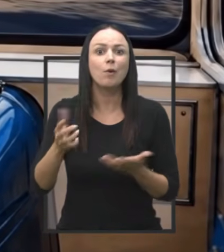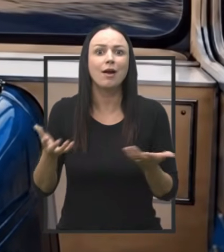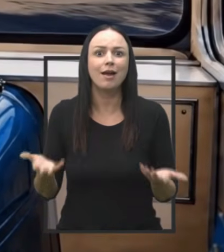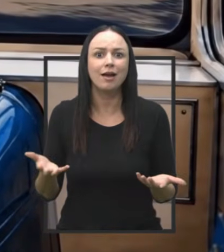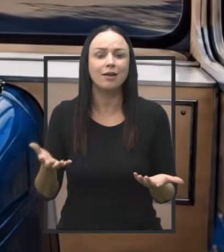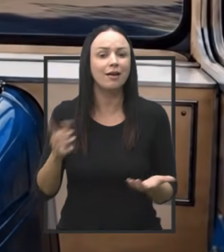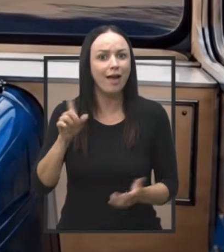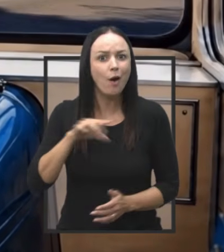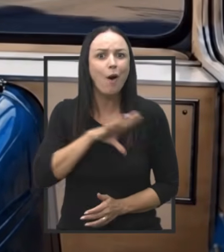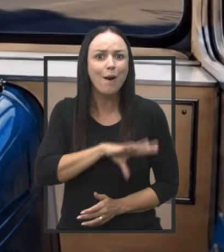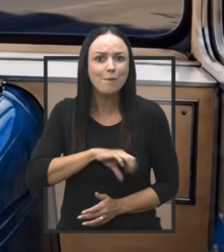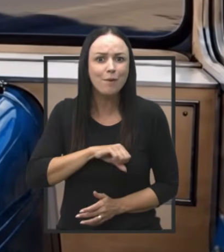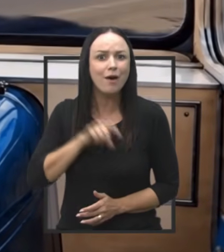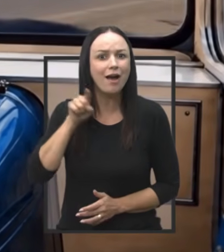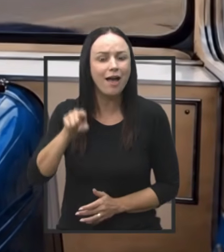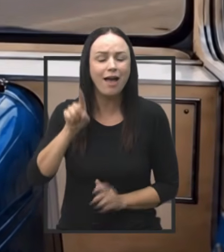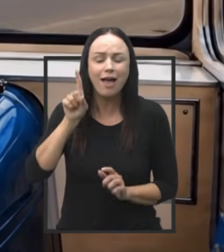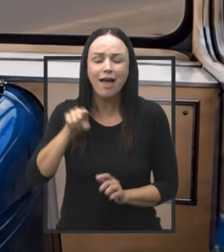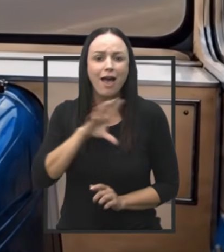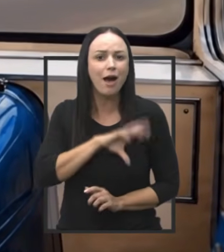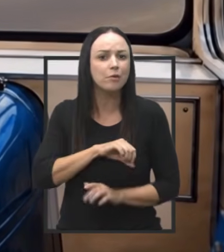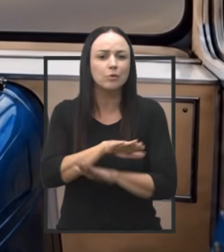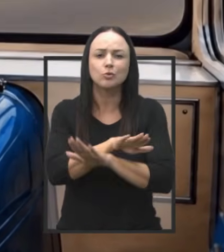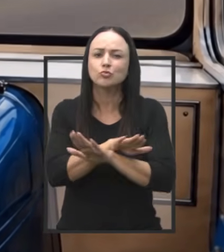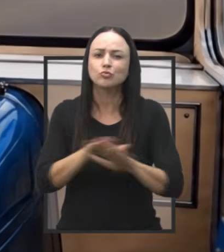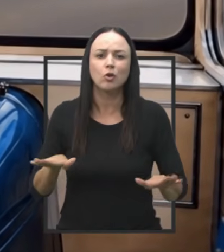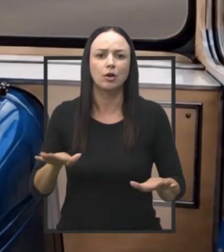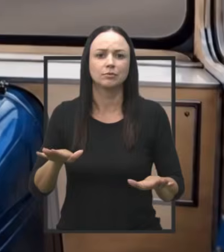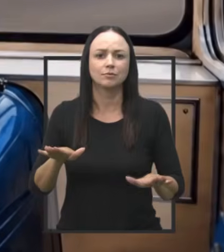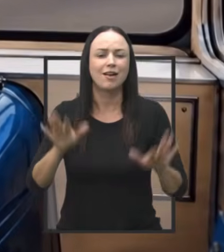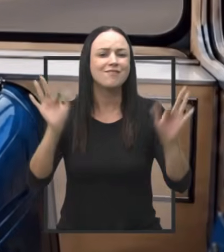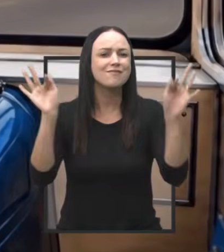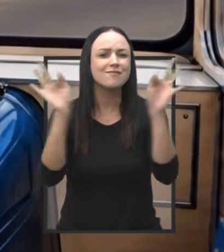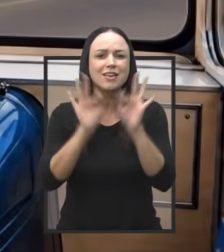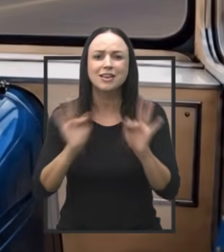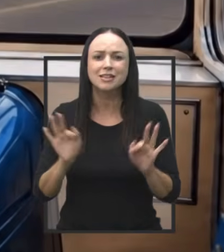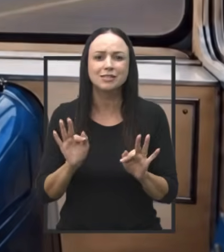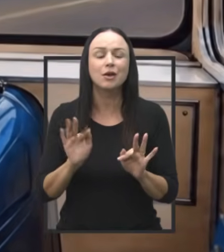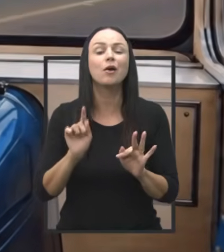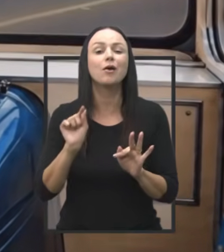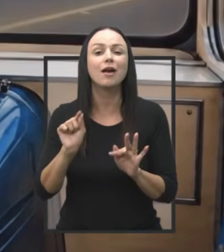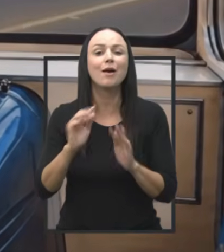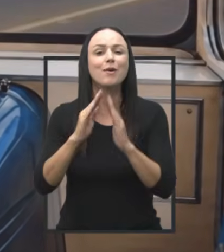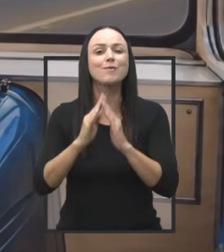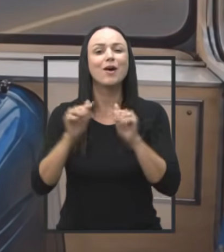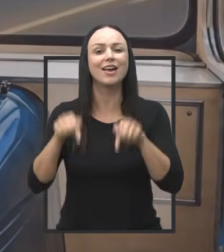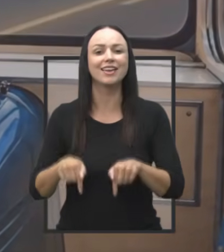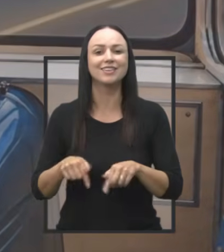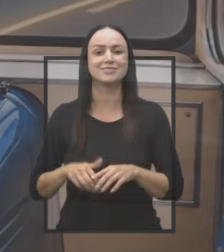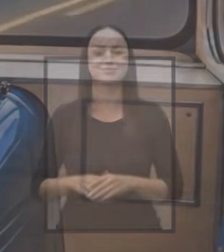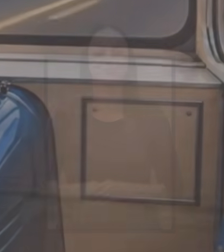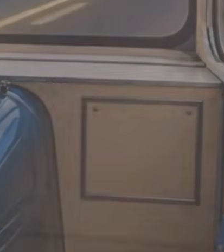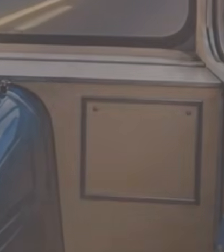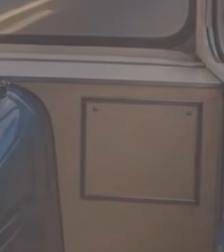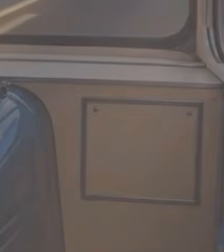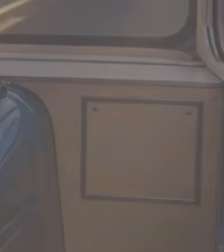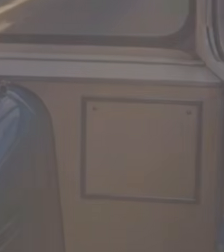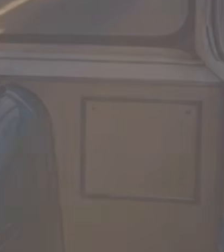O amor, não é? Isso é amor e basta. A felicidade acho que mora aqui.